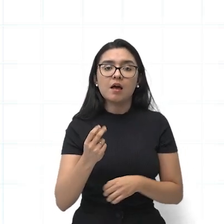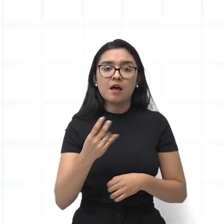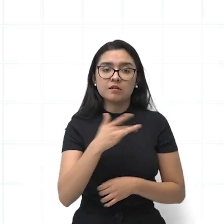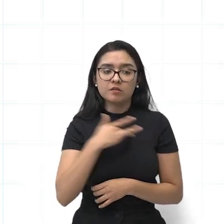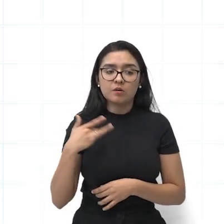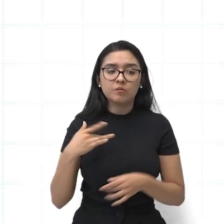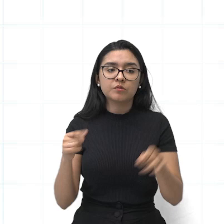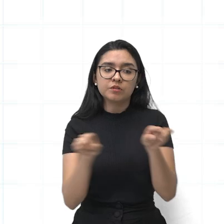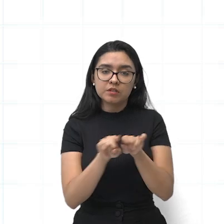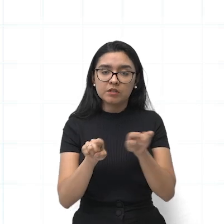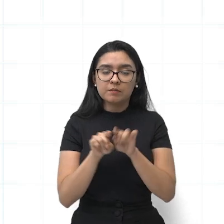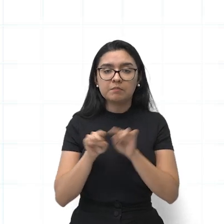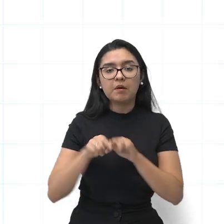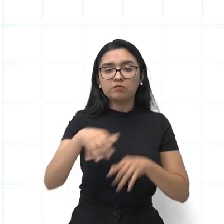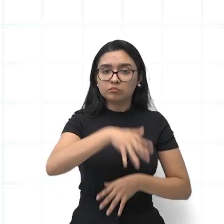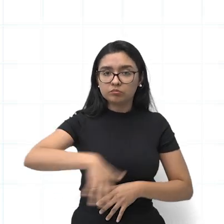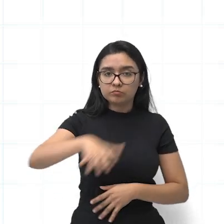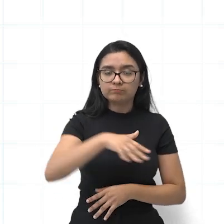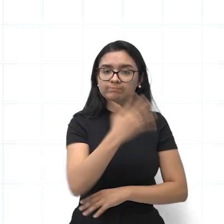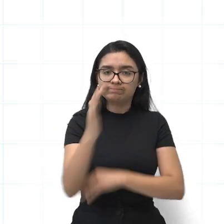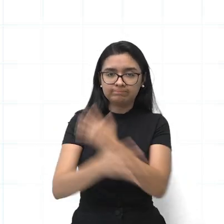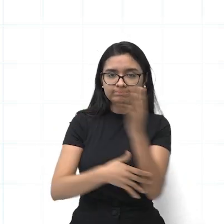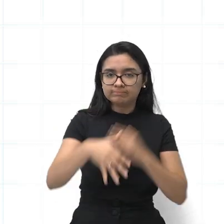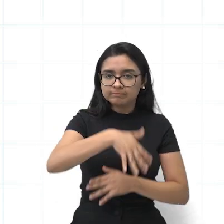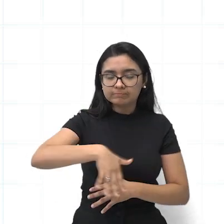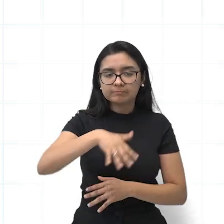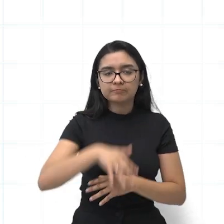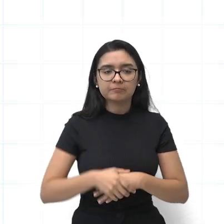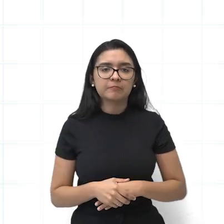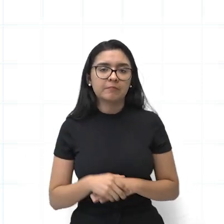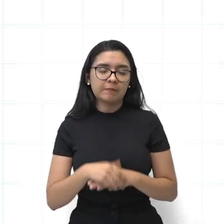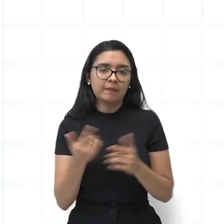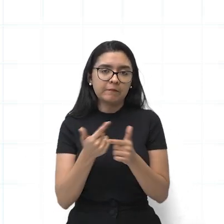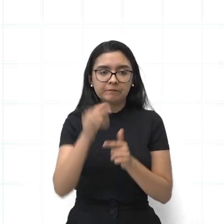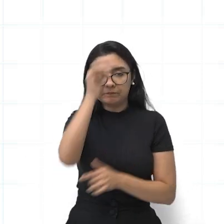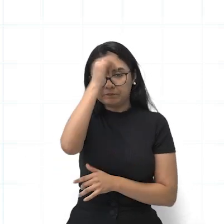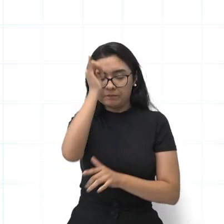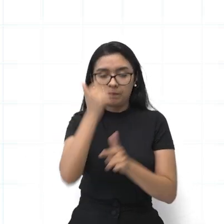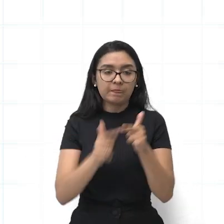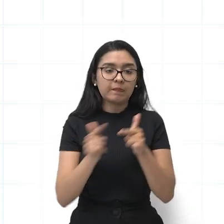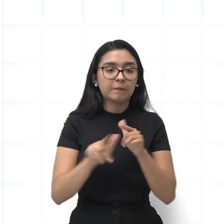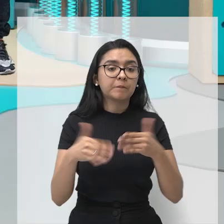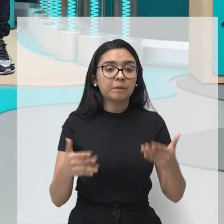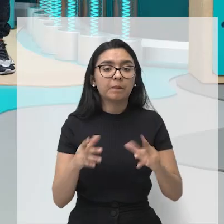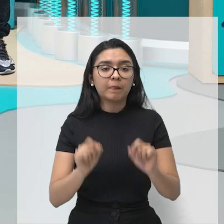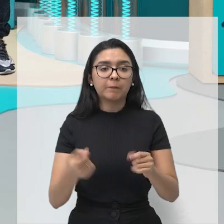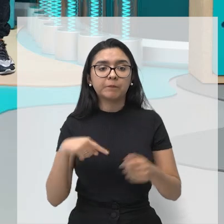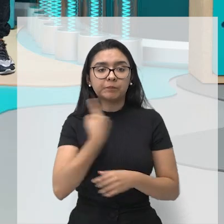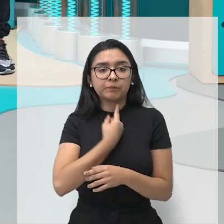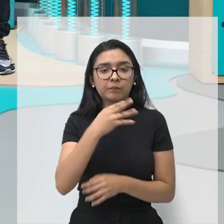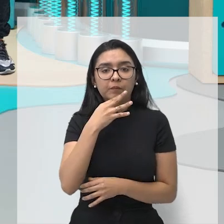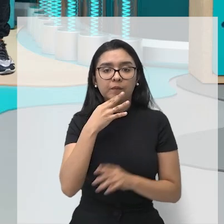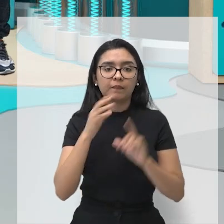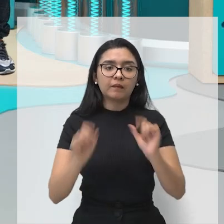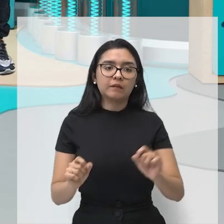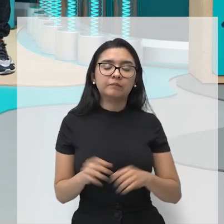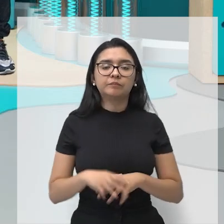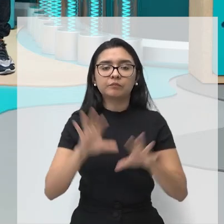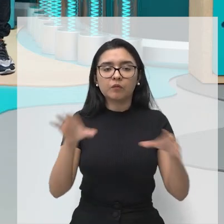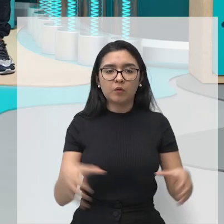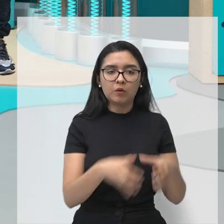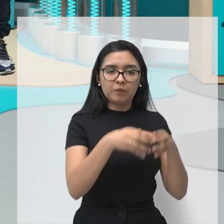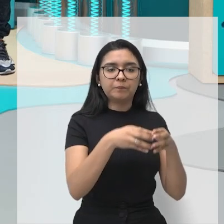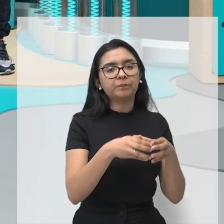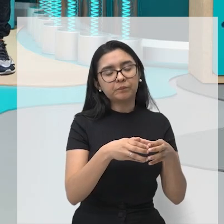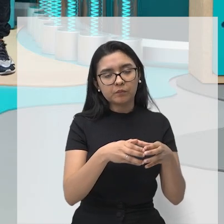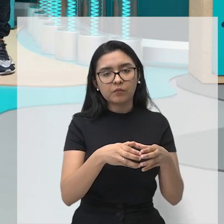meio ambiente, ali, ao local onde eles estejam praticando. Perfeito? Para a gente conhecer um pouco mais, olha só, as equipes